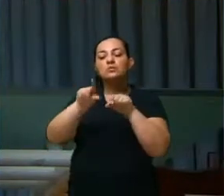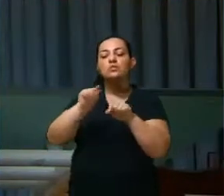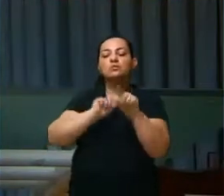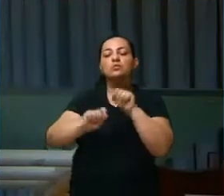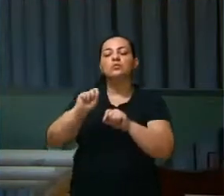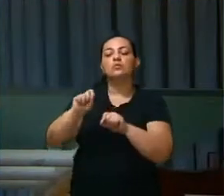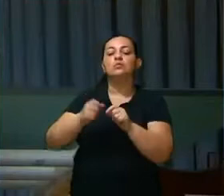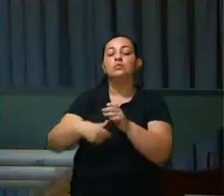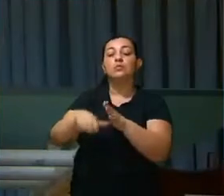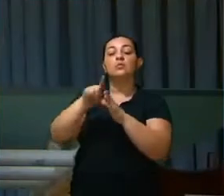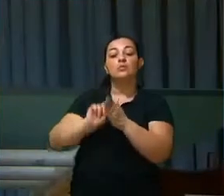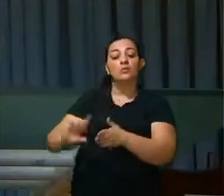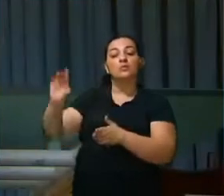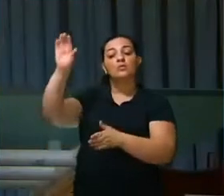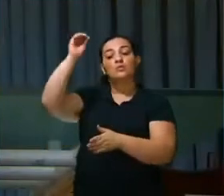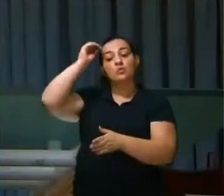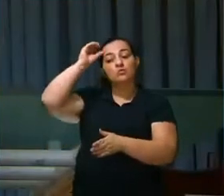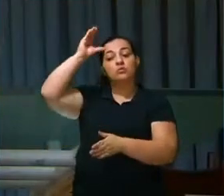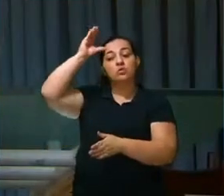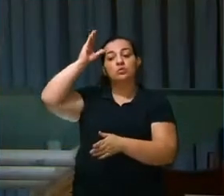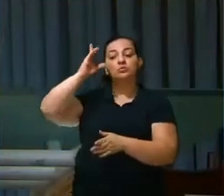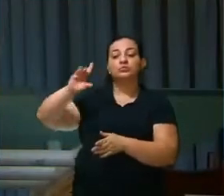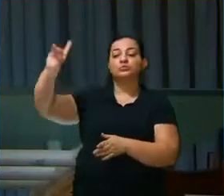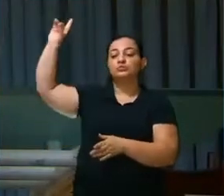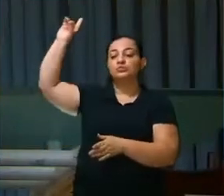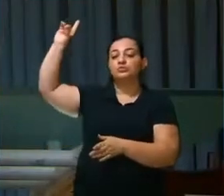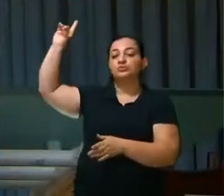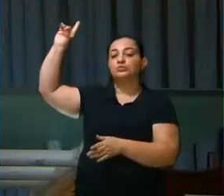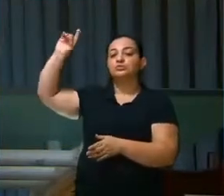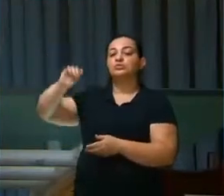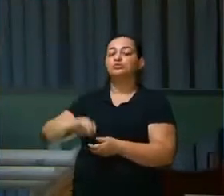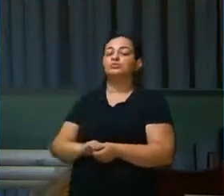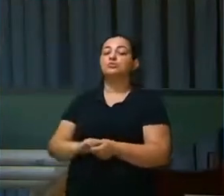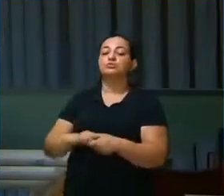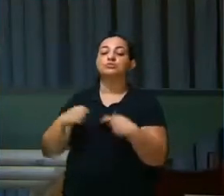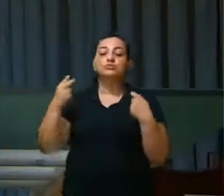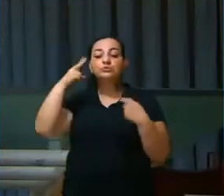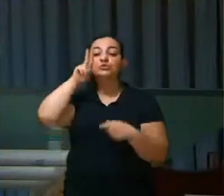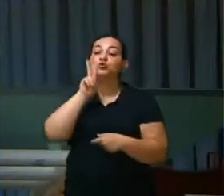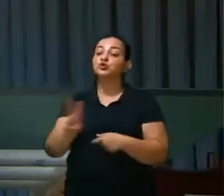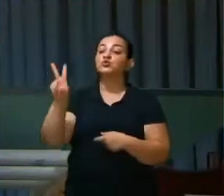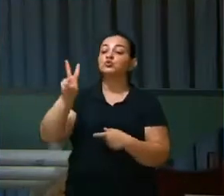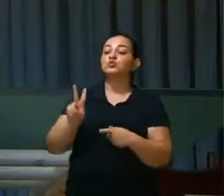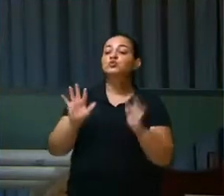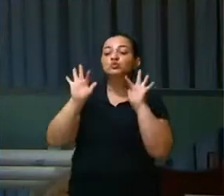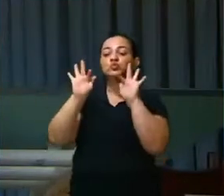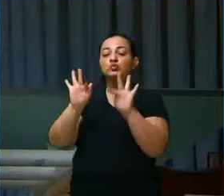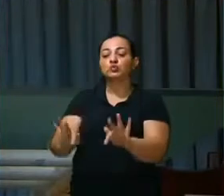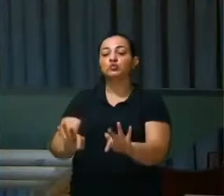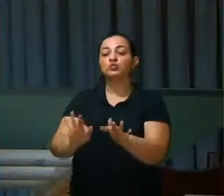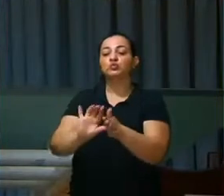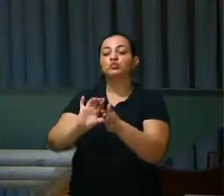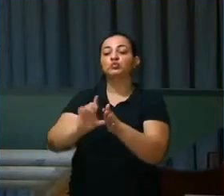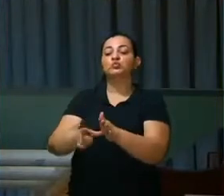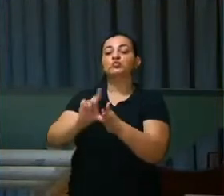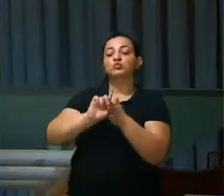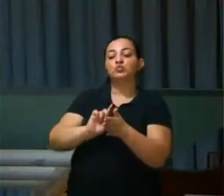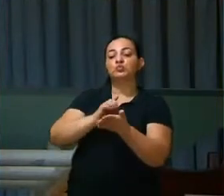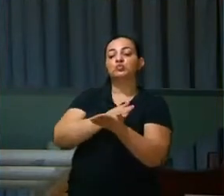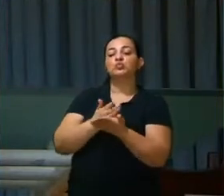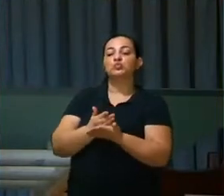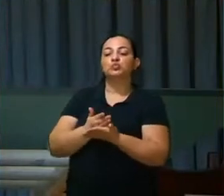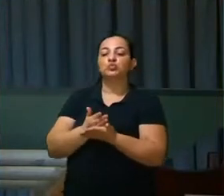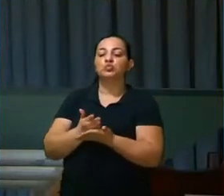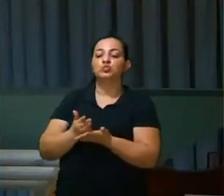é pelo Pré conhecimento antecipado de Deus e ele viu o final antes do começo